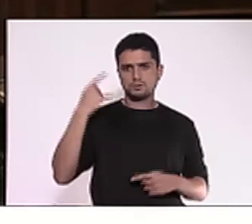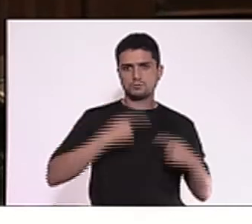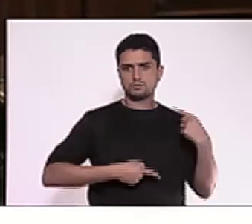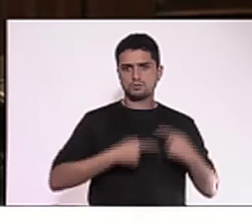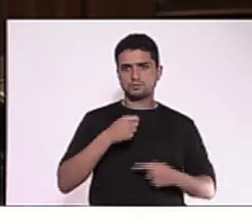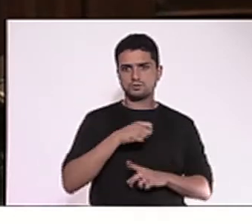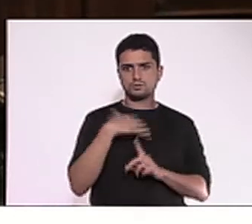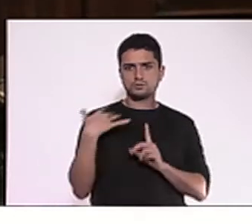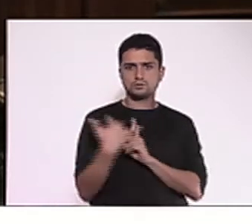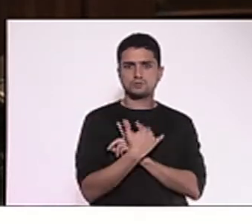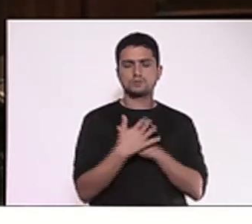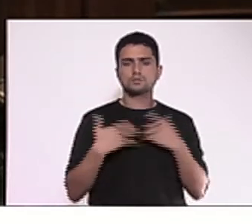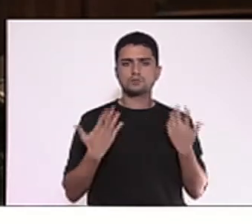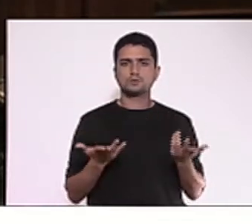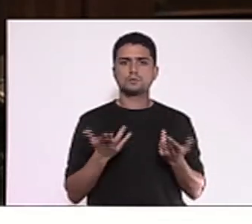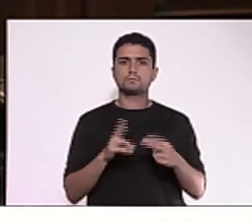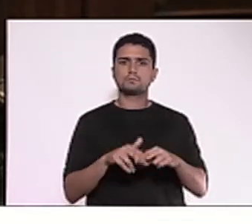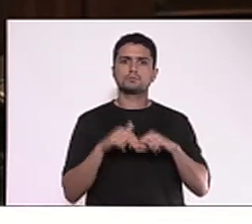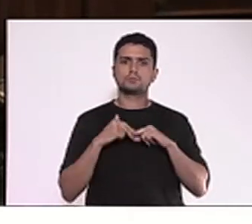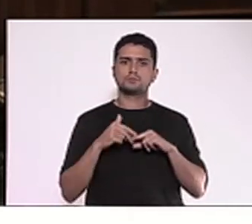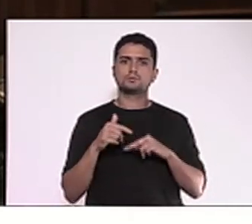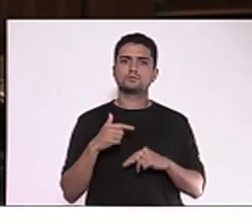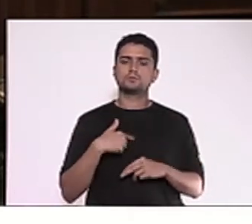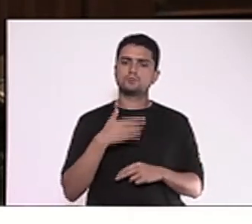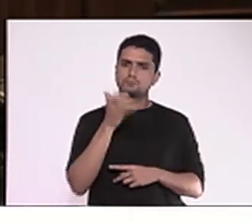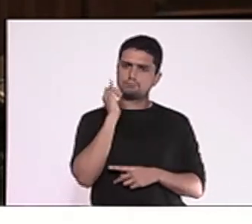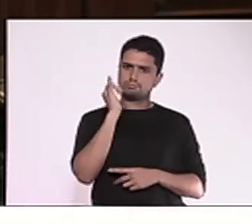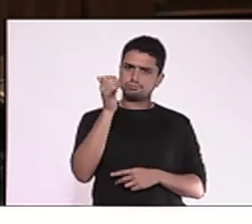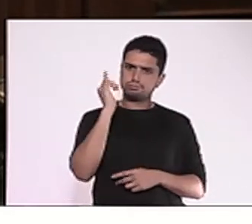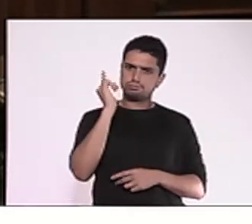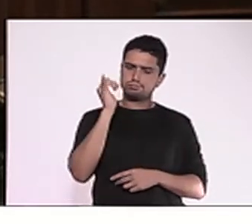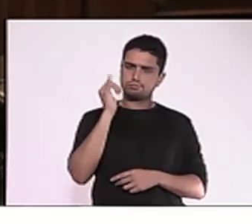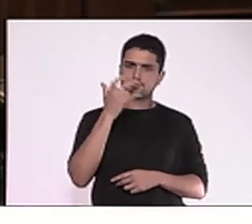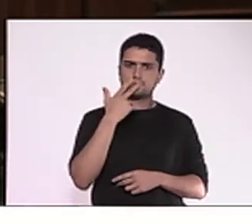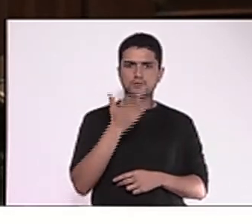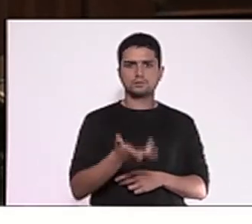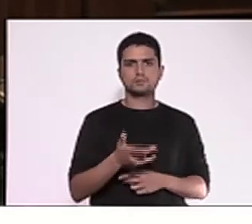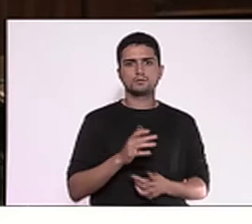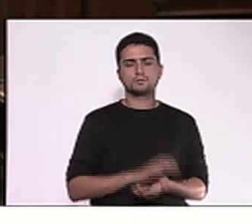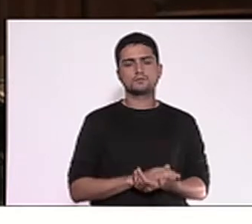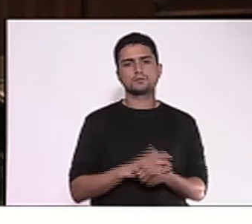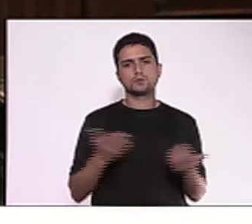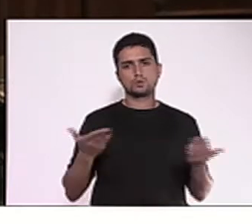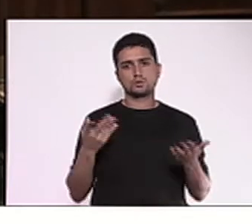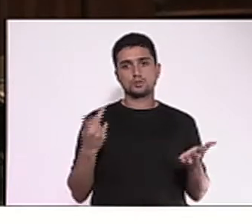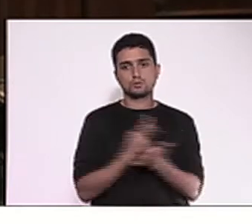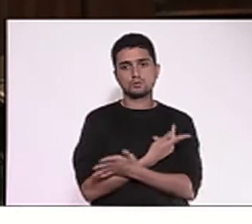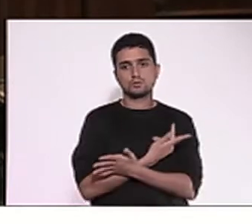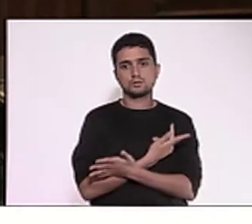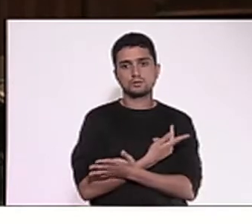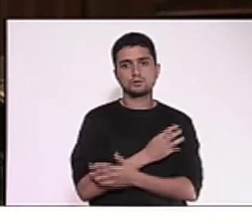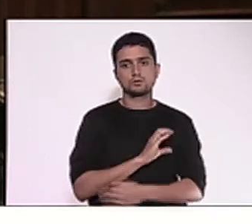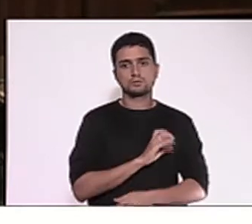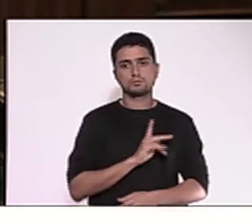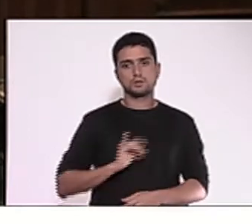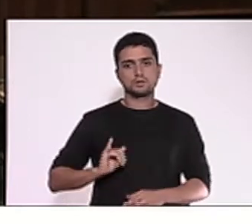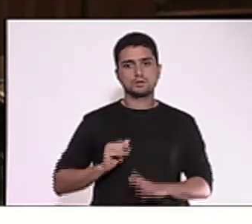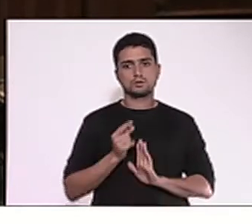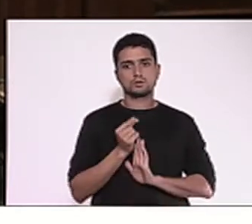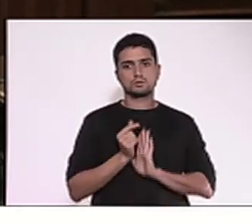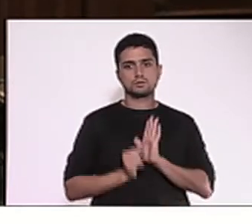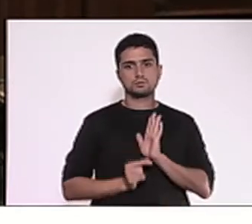do Rio de Janeiro. Por isso, quero aqui me manifestar previamente, tendo em vista o que aconteceu hoje na Comissão de Orçamento, que pelo placar